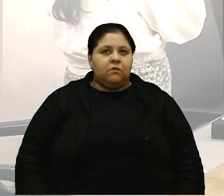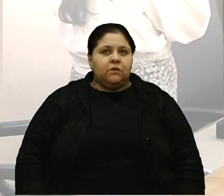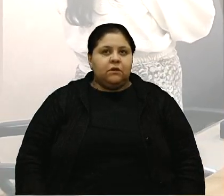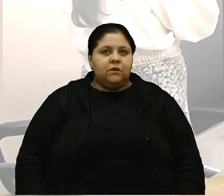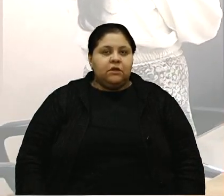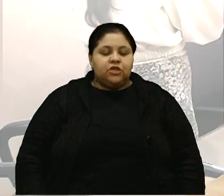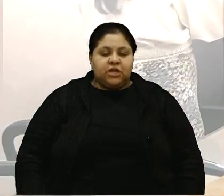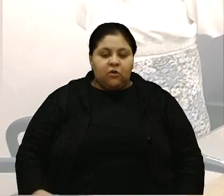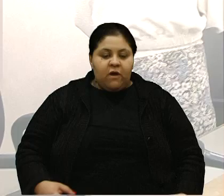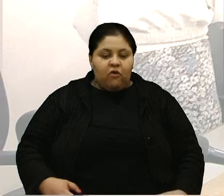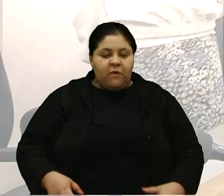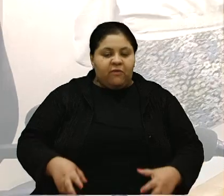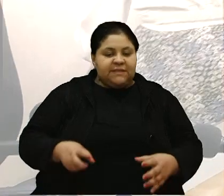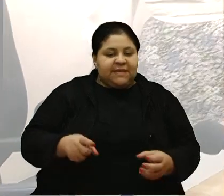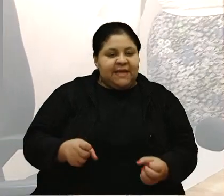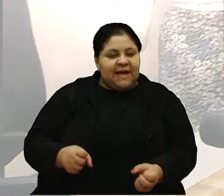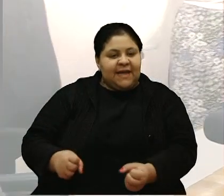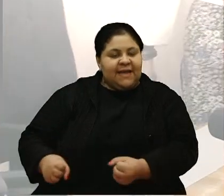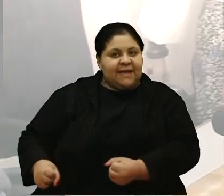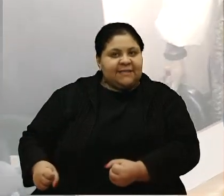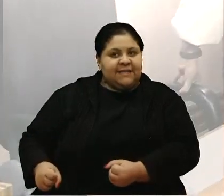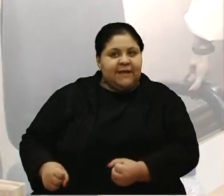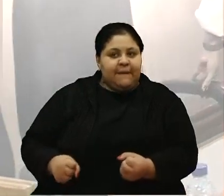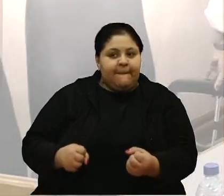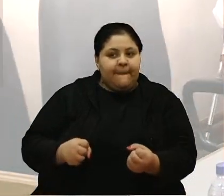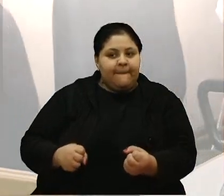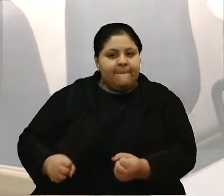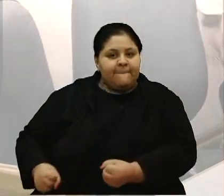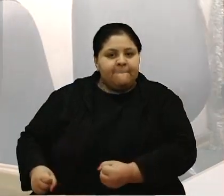é do meu pai Xangô,